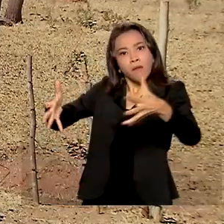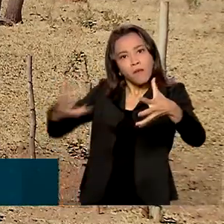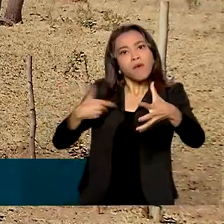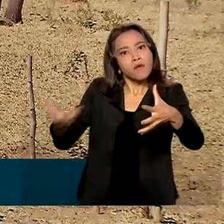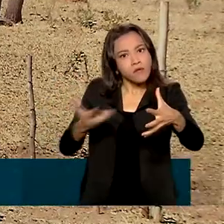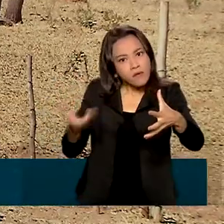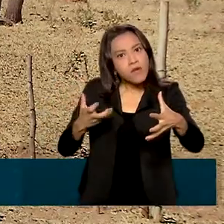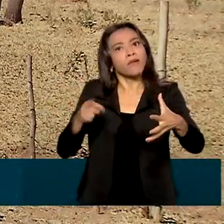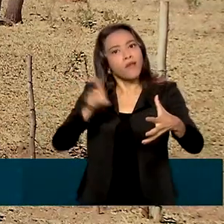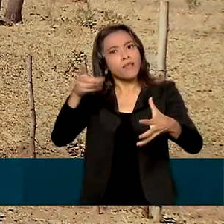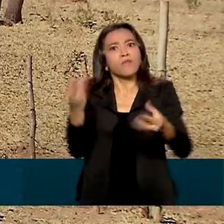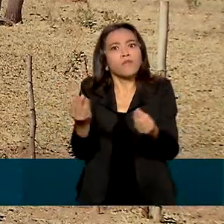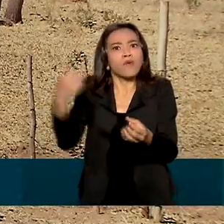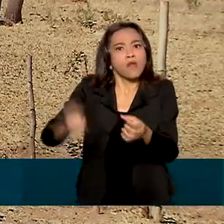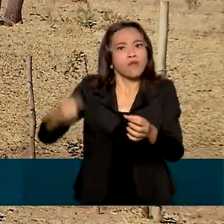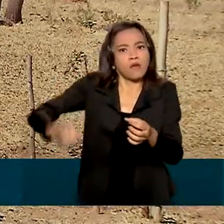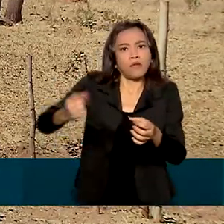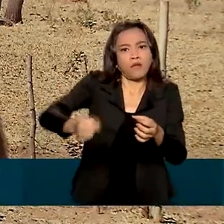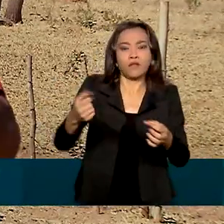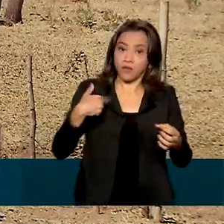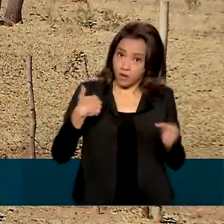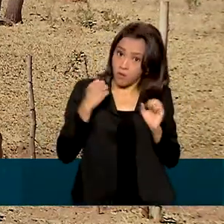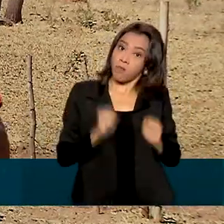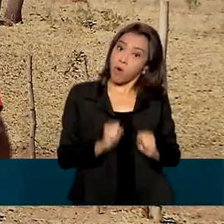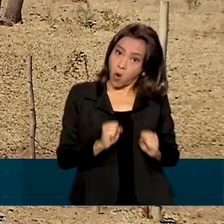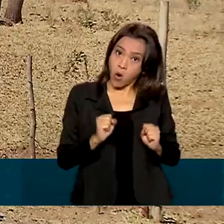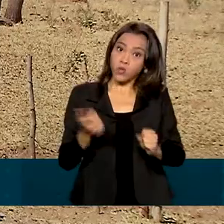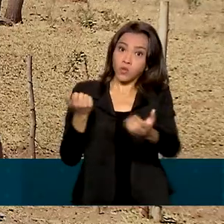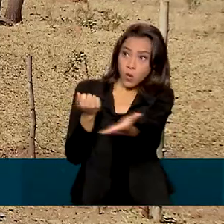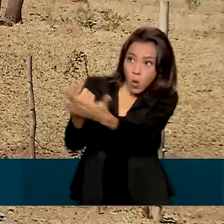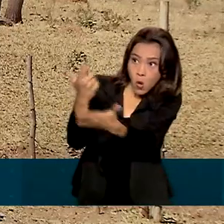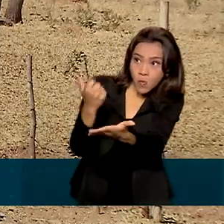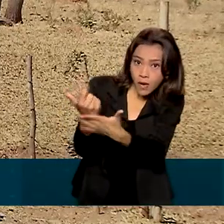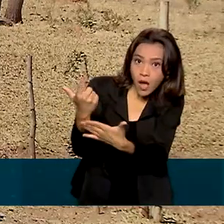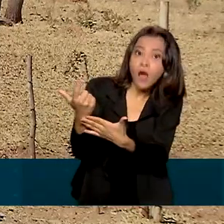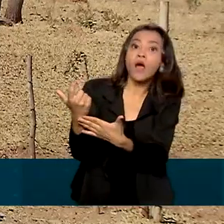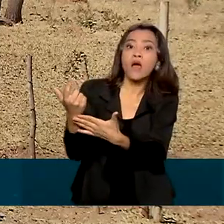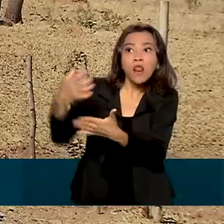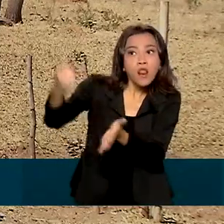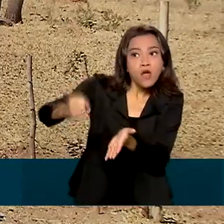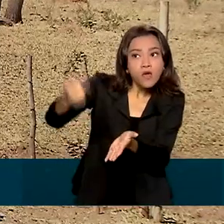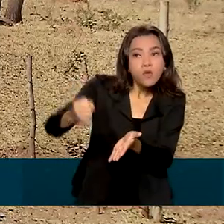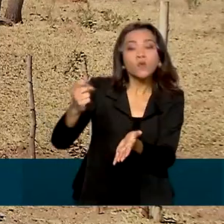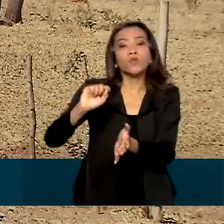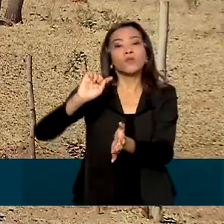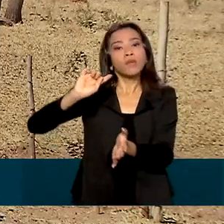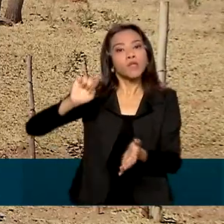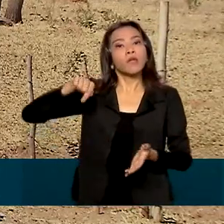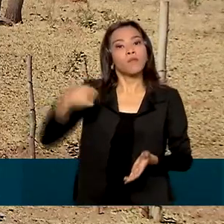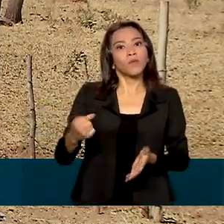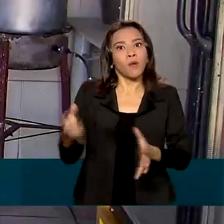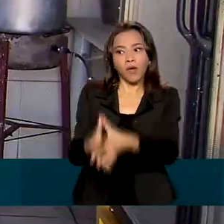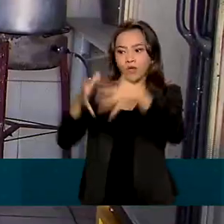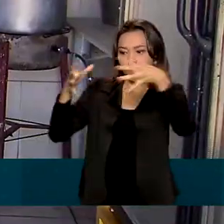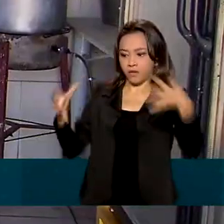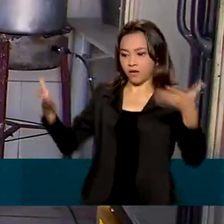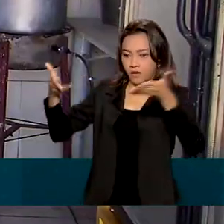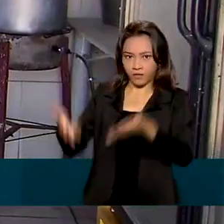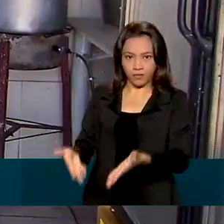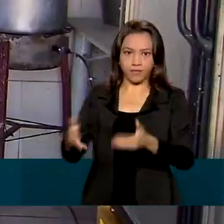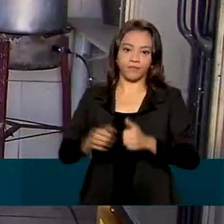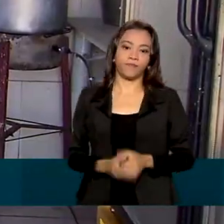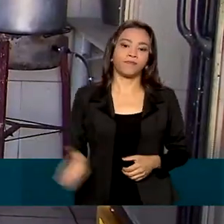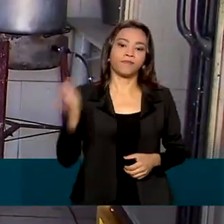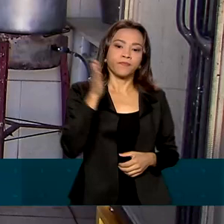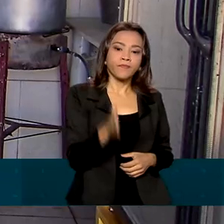produtor de leite. Eu posso até comprar mais uma parte do leite para poder aumentar essa produção. Com